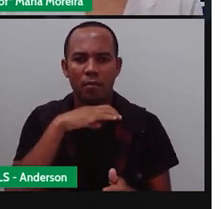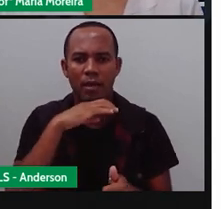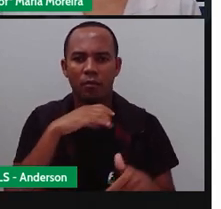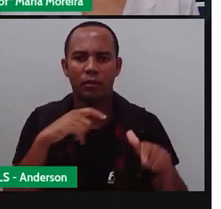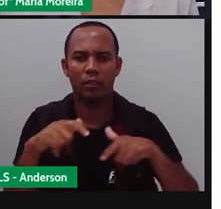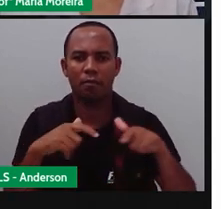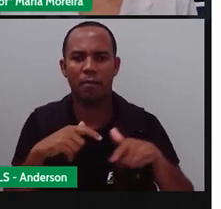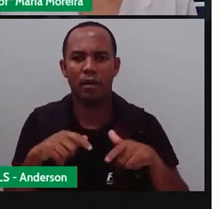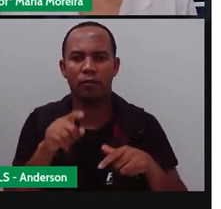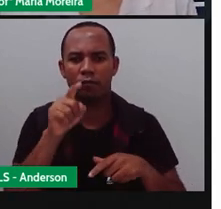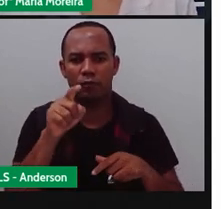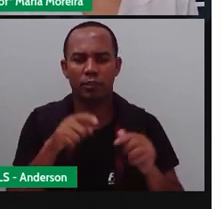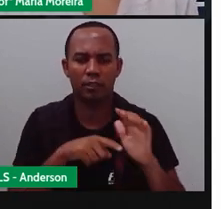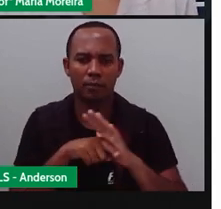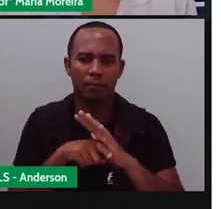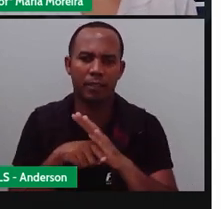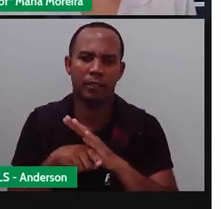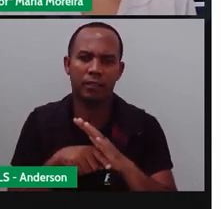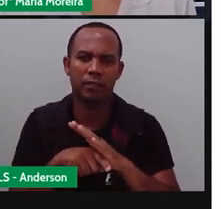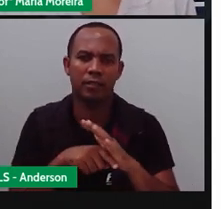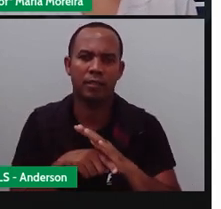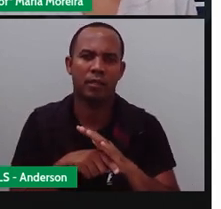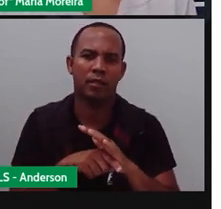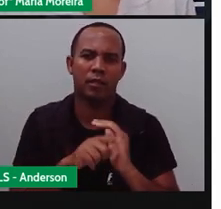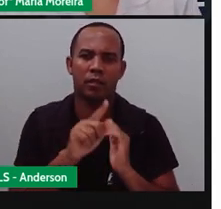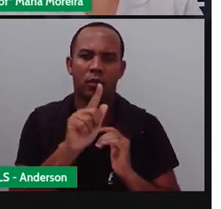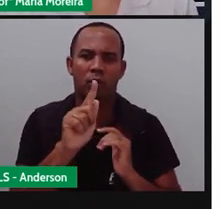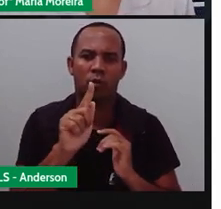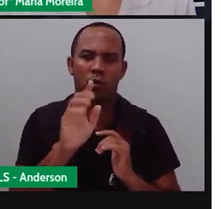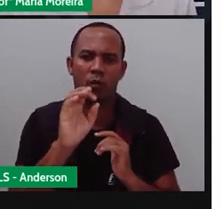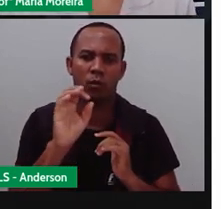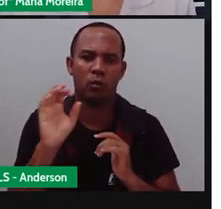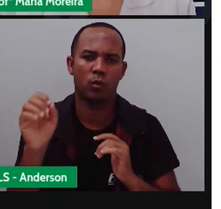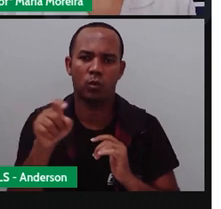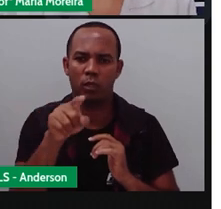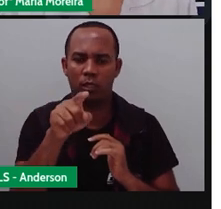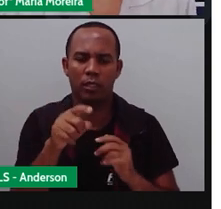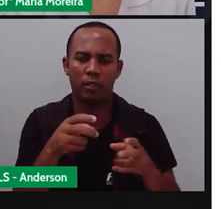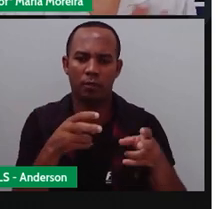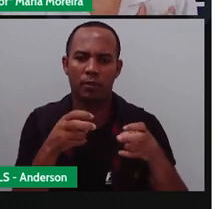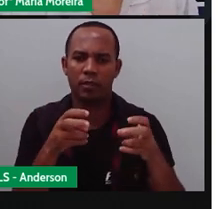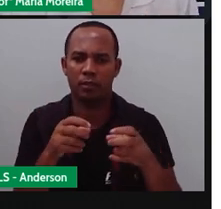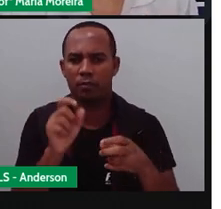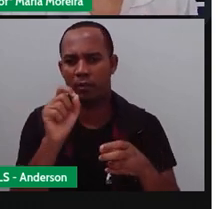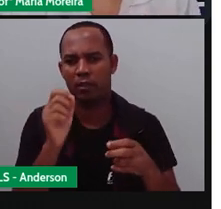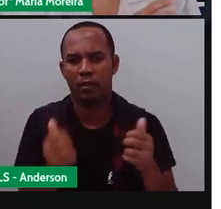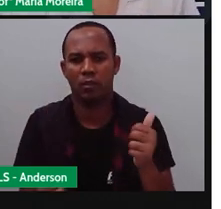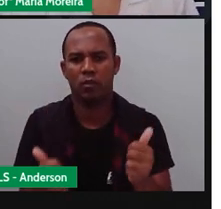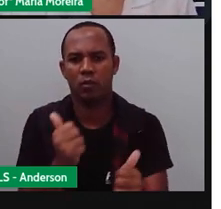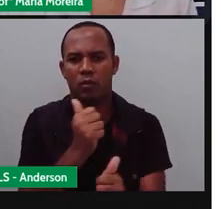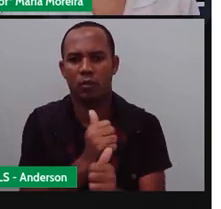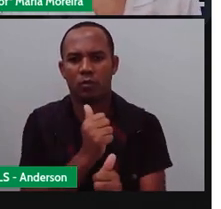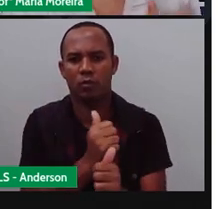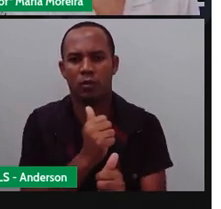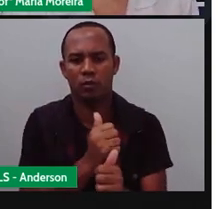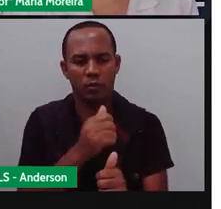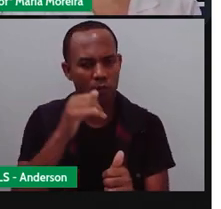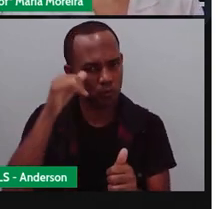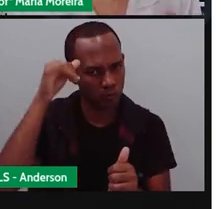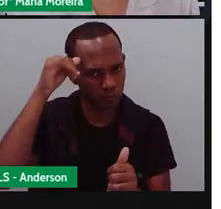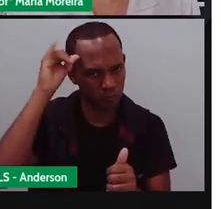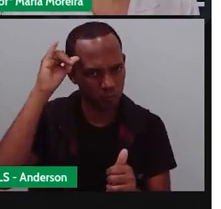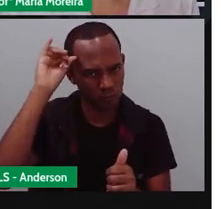vocês então se vocês pesquisarem aí no Google vocês vão perceber que o trator Na verdade ele substitui né o boi